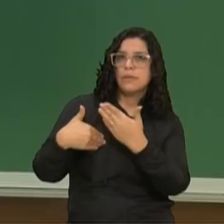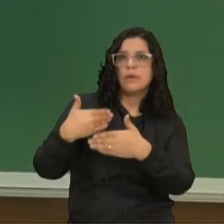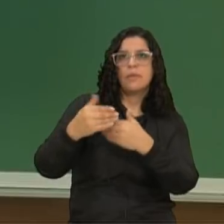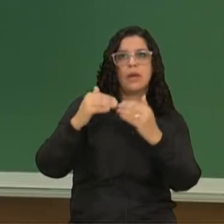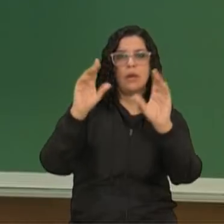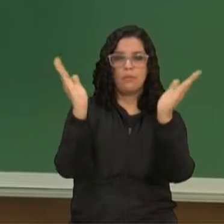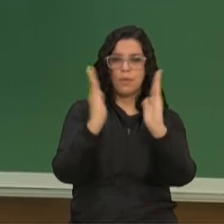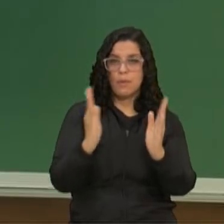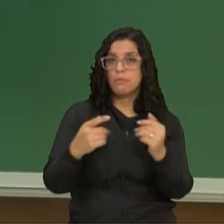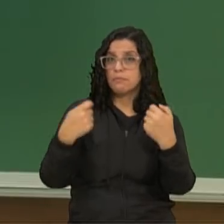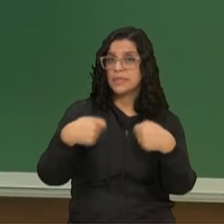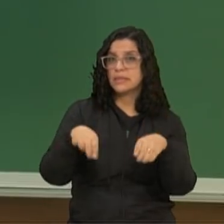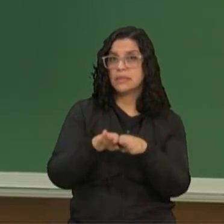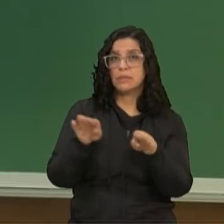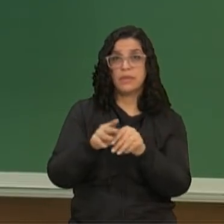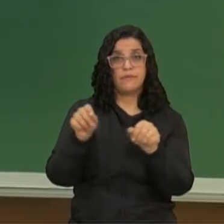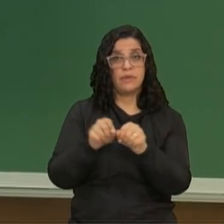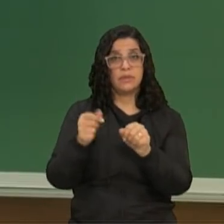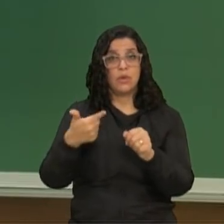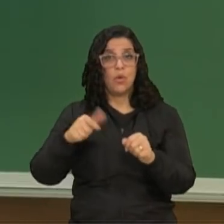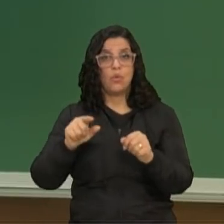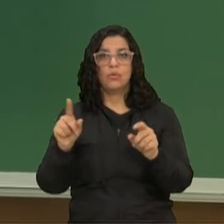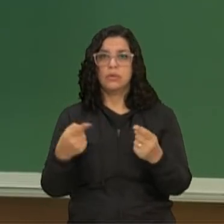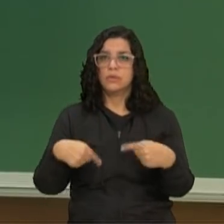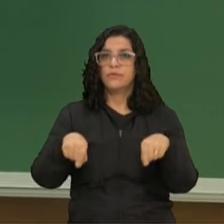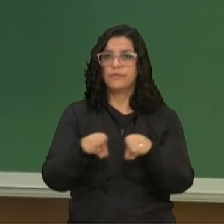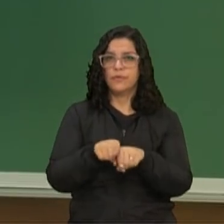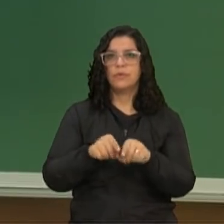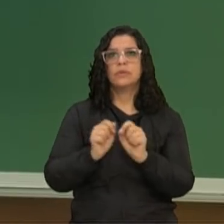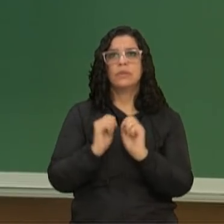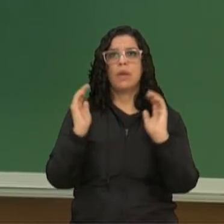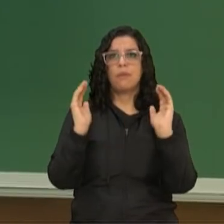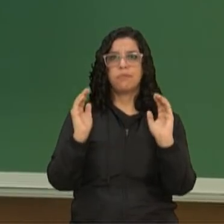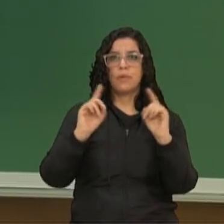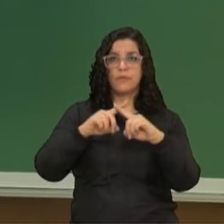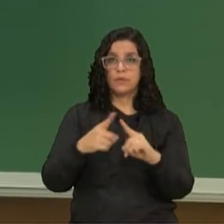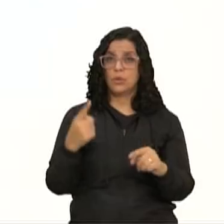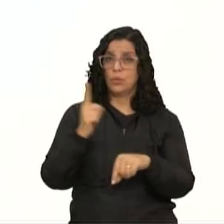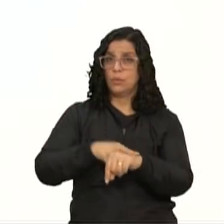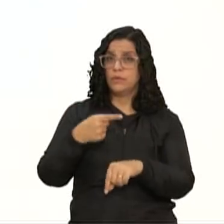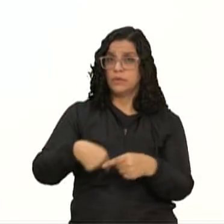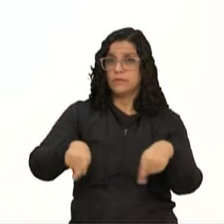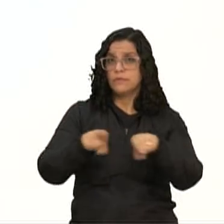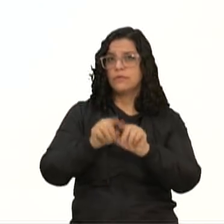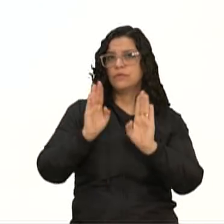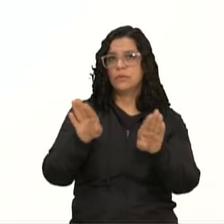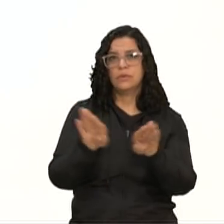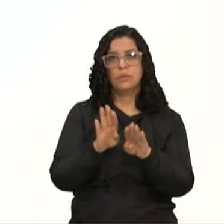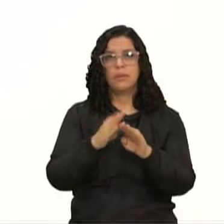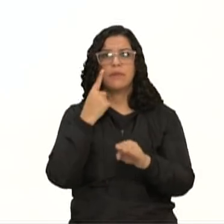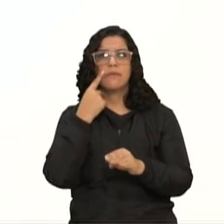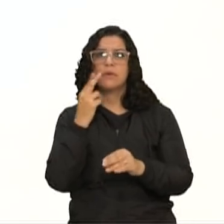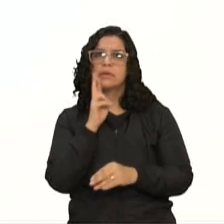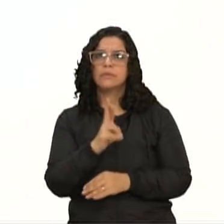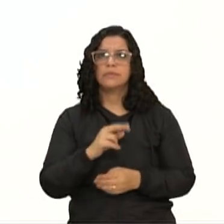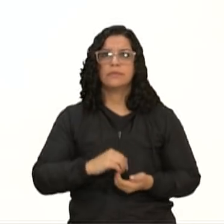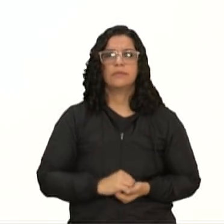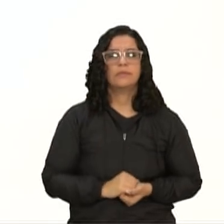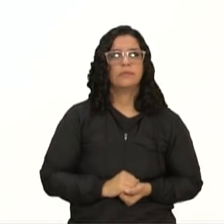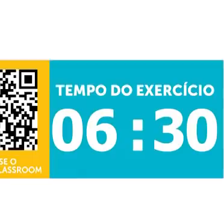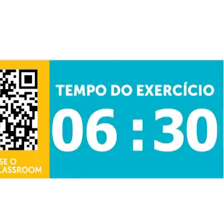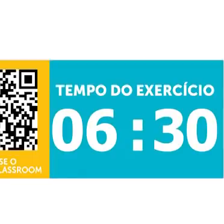resolvendo, se há necessidade de aplicar mais uma vez o produto notável. Um tempinho para vocês, depois a gente volta a conferir o resultado.